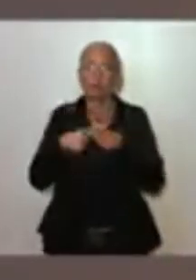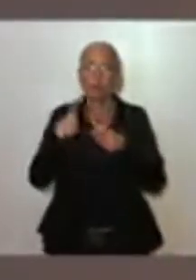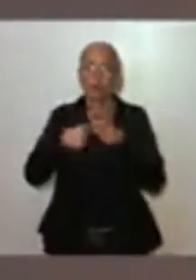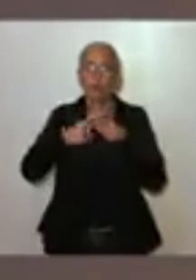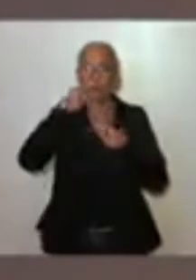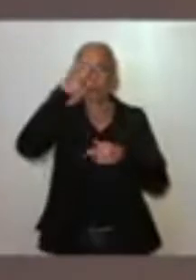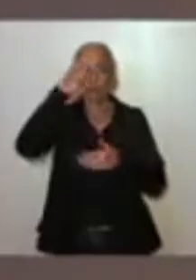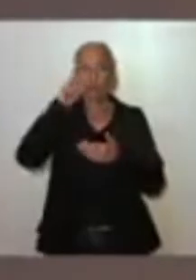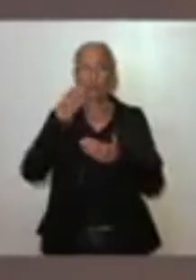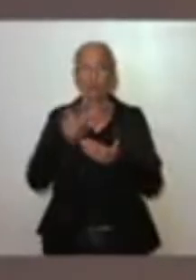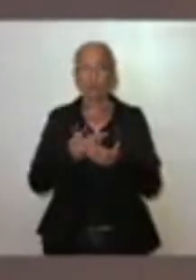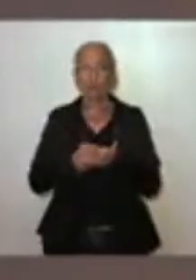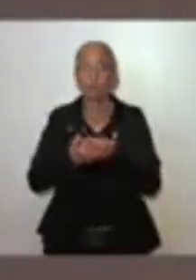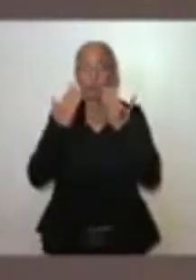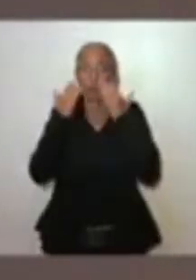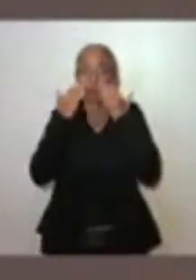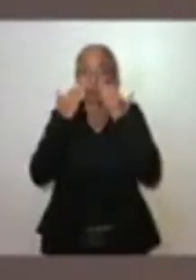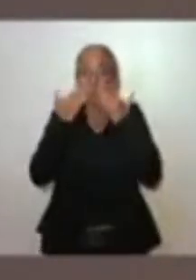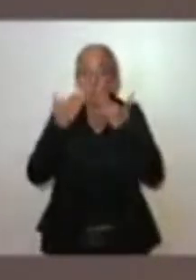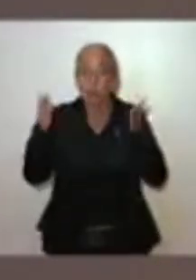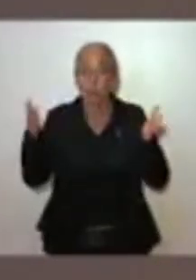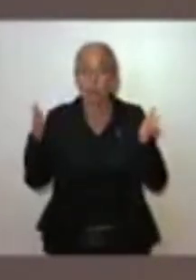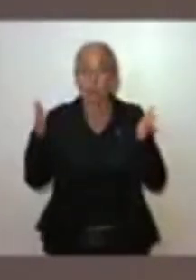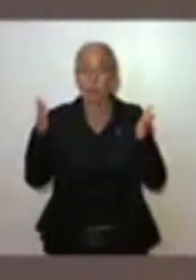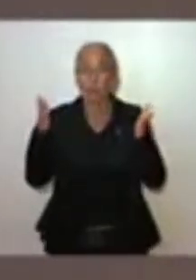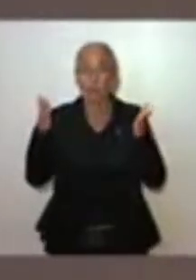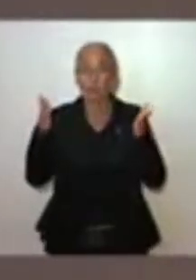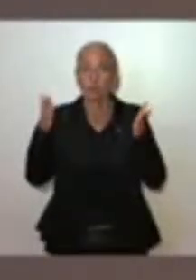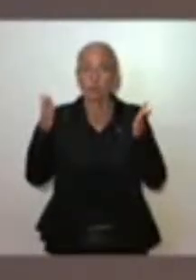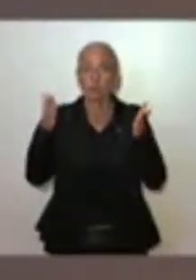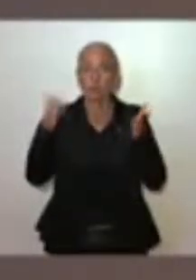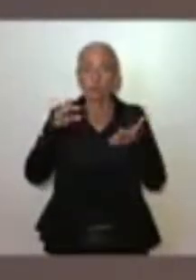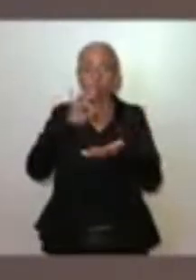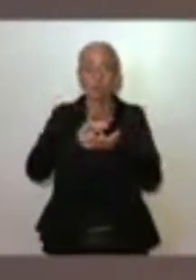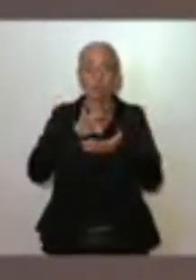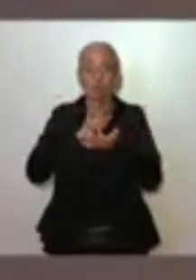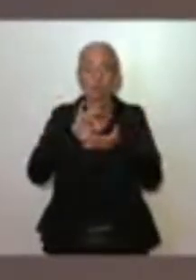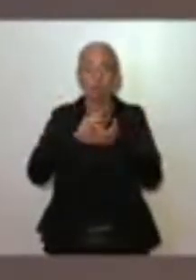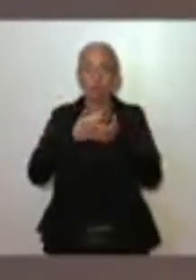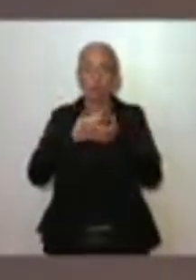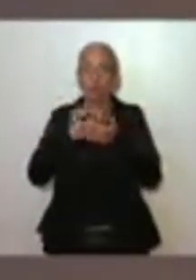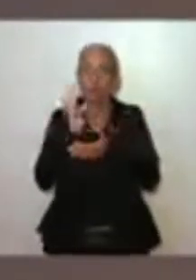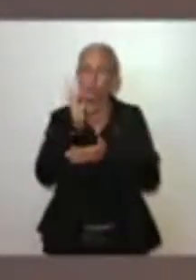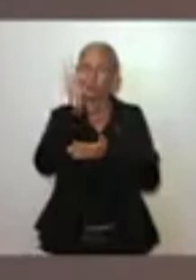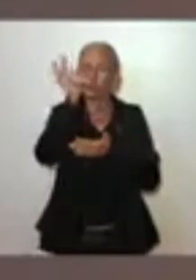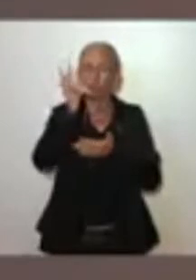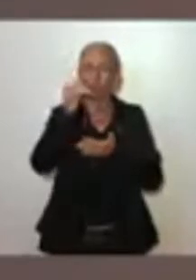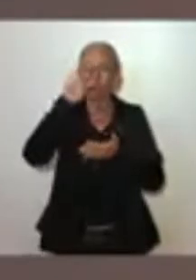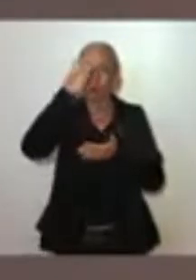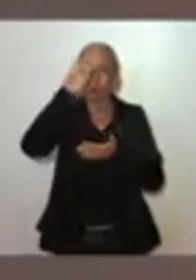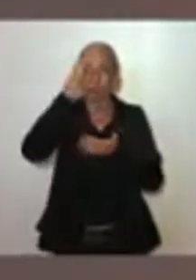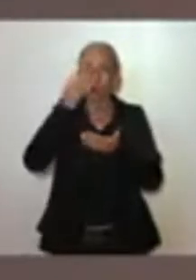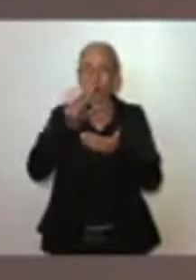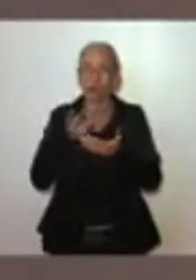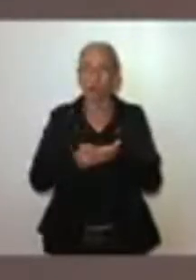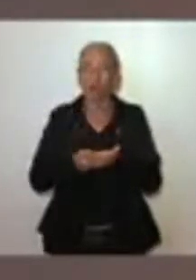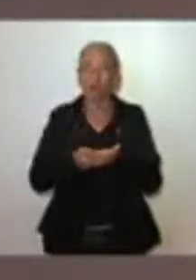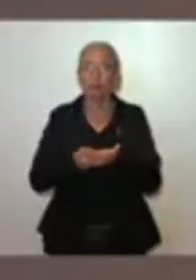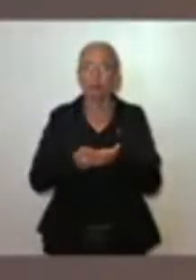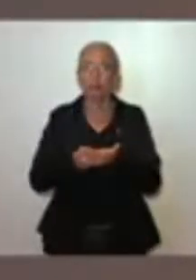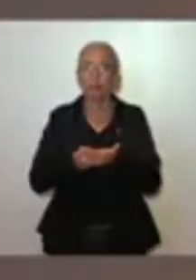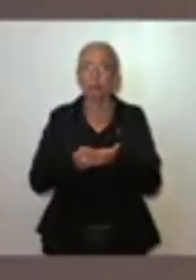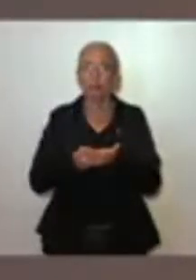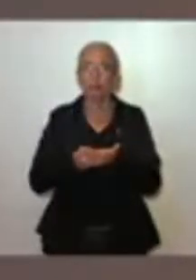acredito nisso eu tenho uma visão construtiva da vida e porque eu acredito nisso o meu